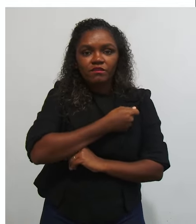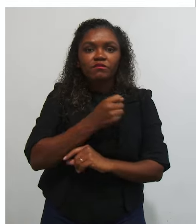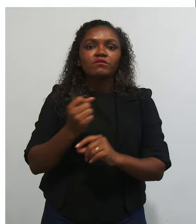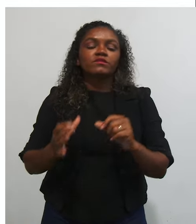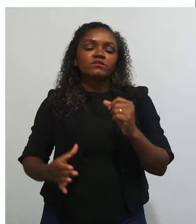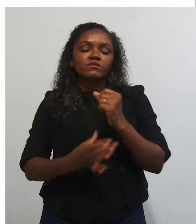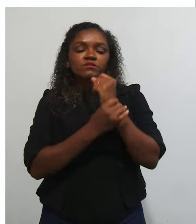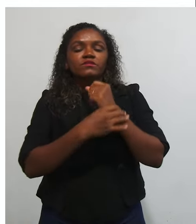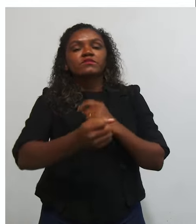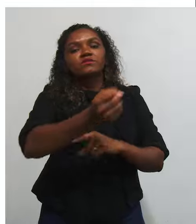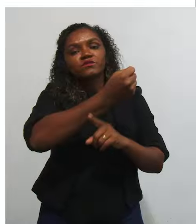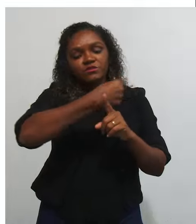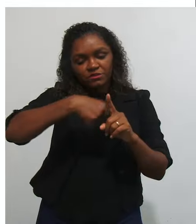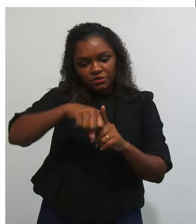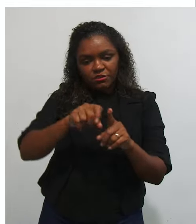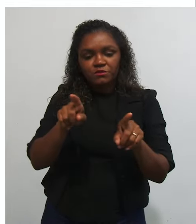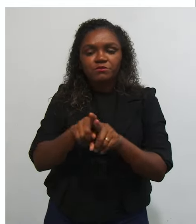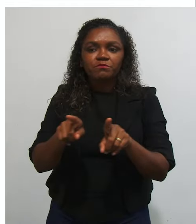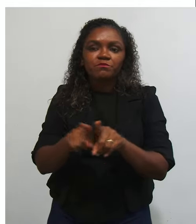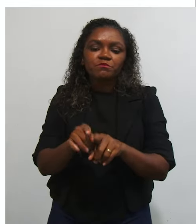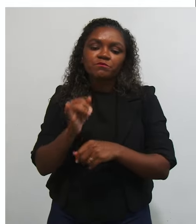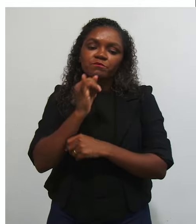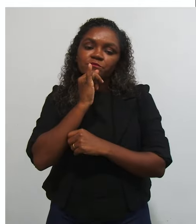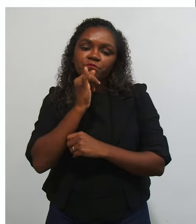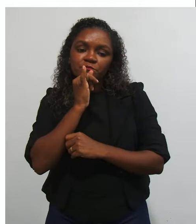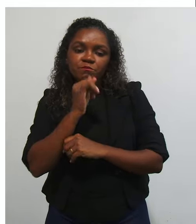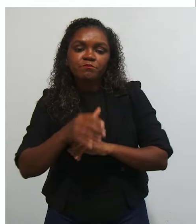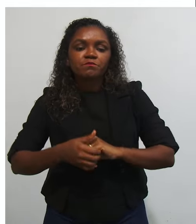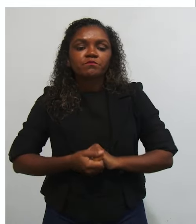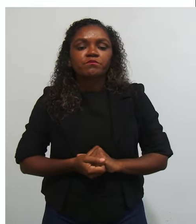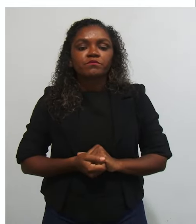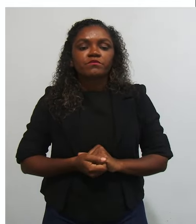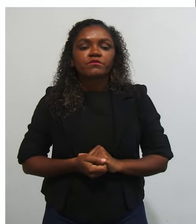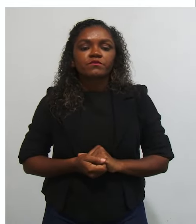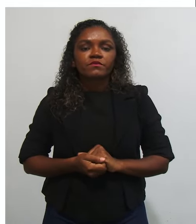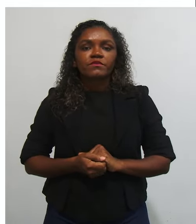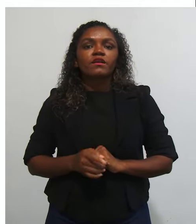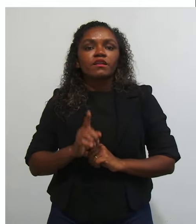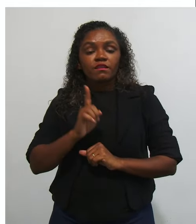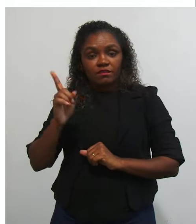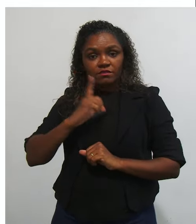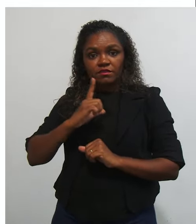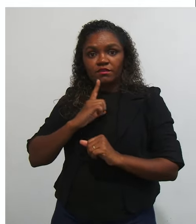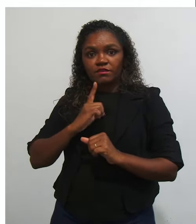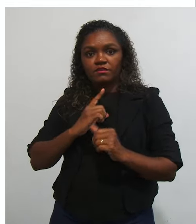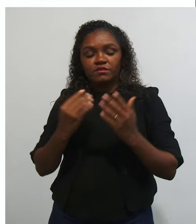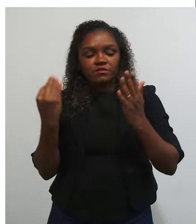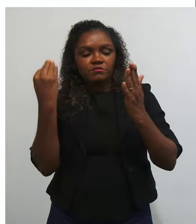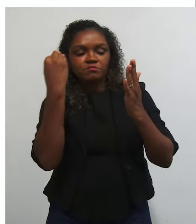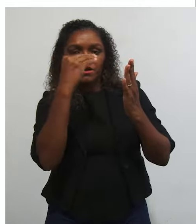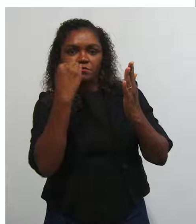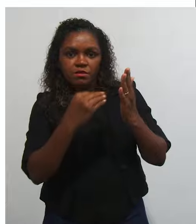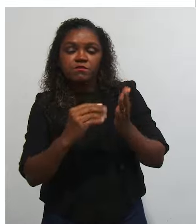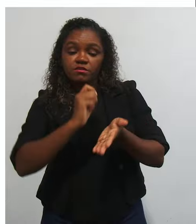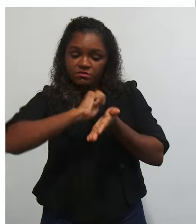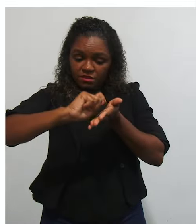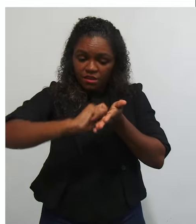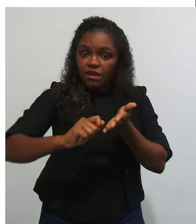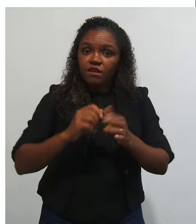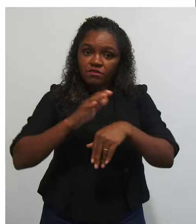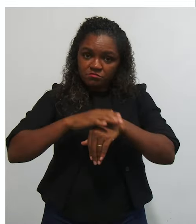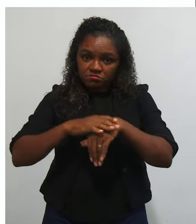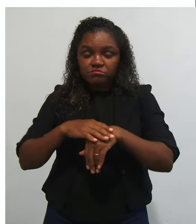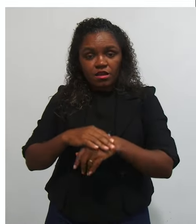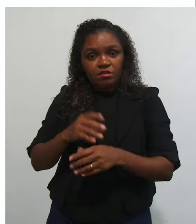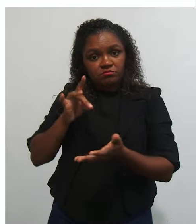seguridade social. Os orçamentos fiscais são grafados lá, muitos colocam, escrevem mesmo